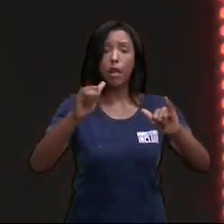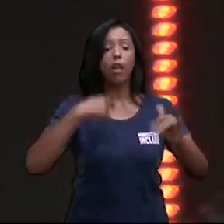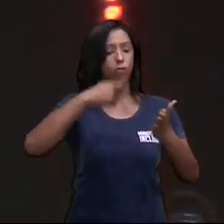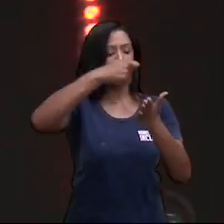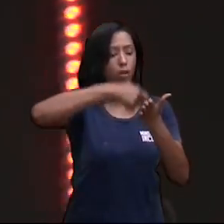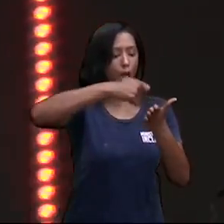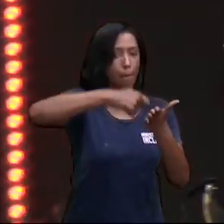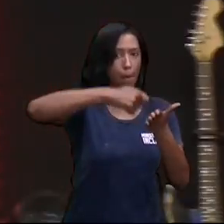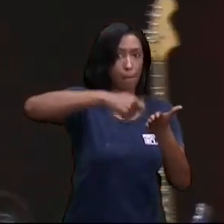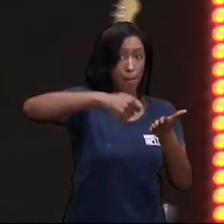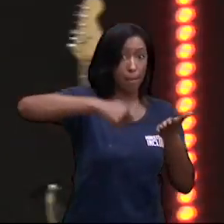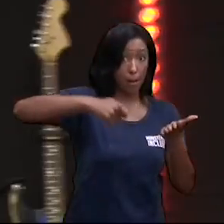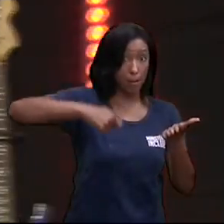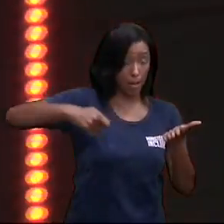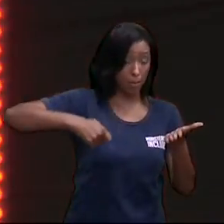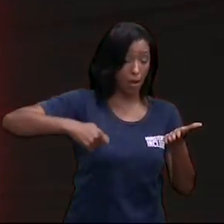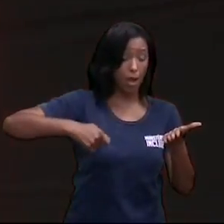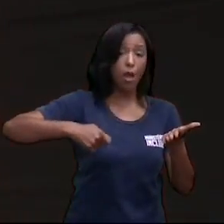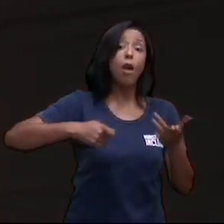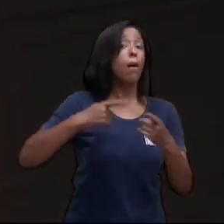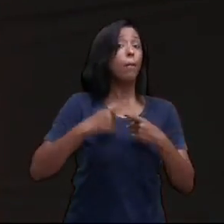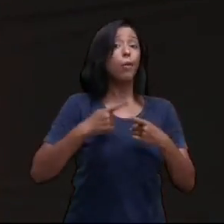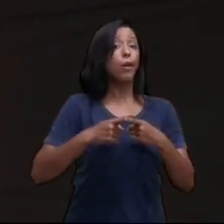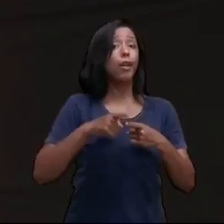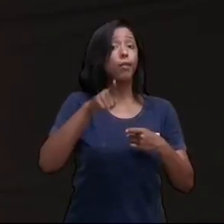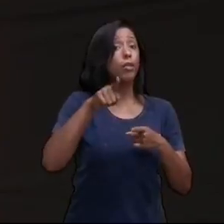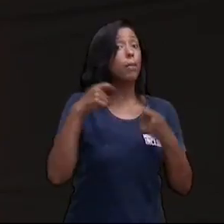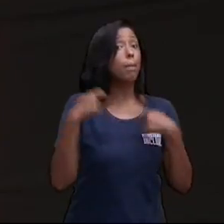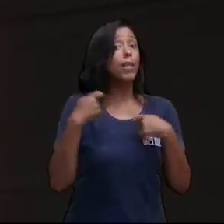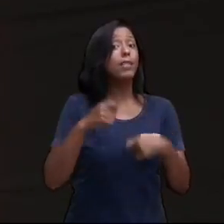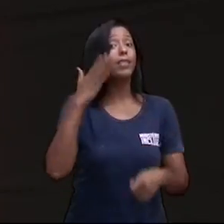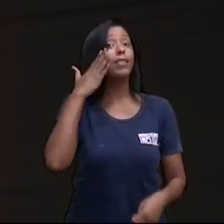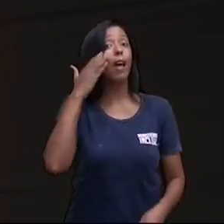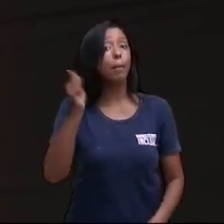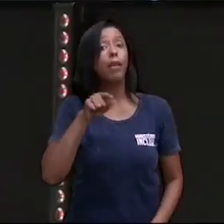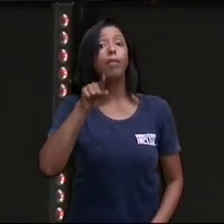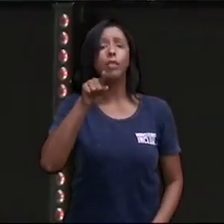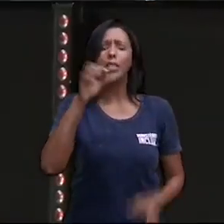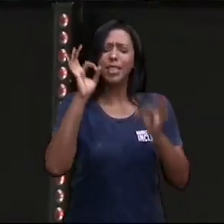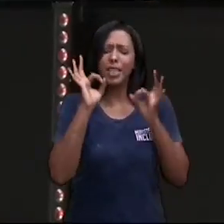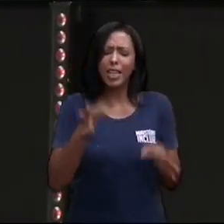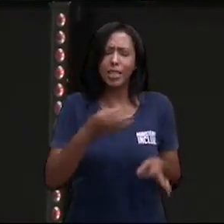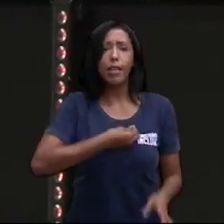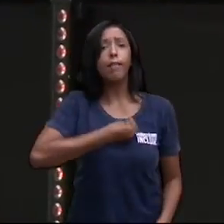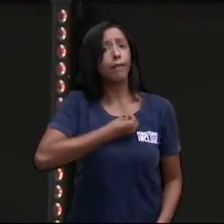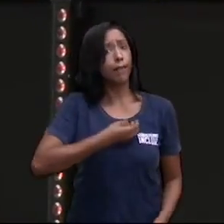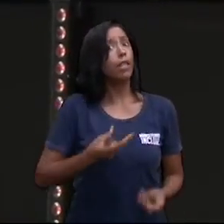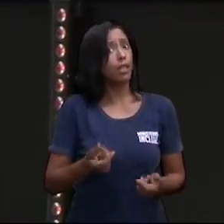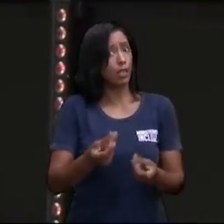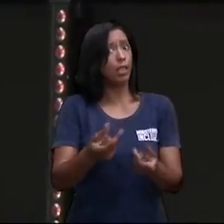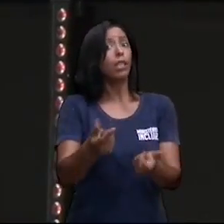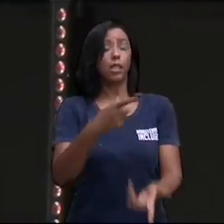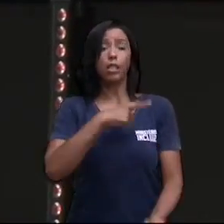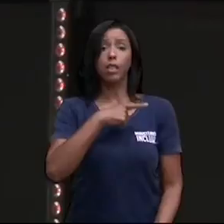todo aqui ó só para vocês terem certeza na vida eterna e para não ficar